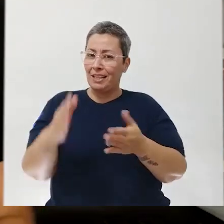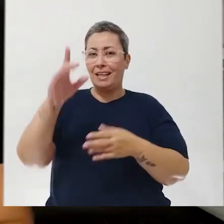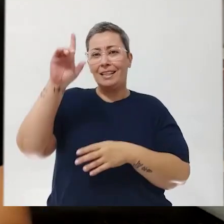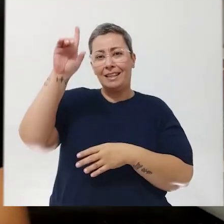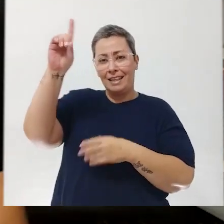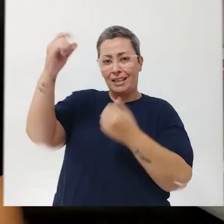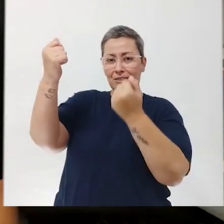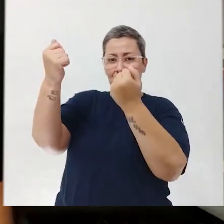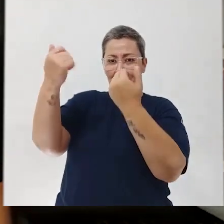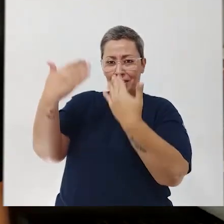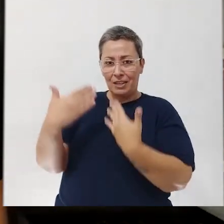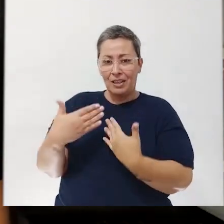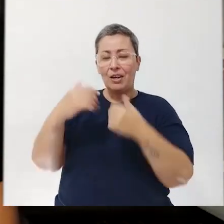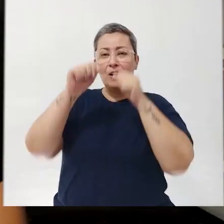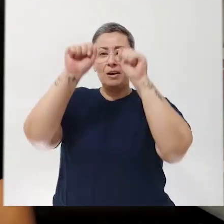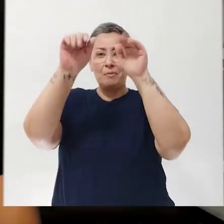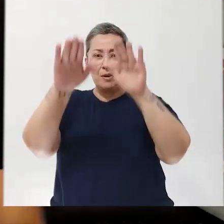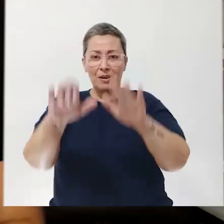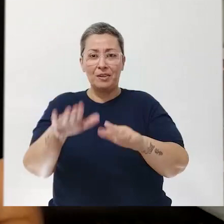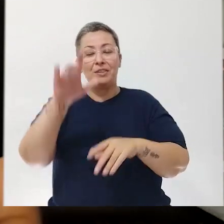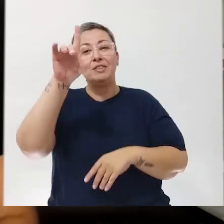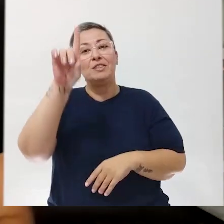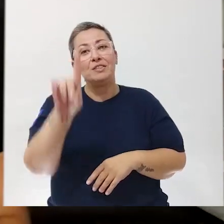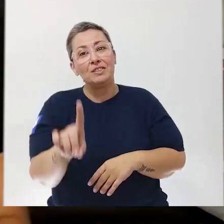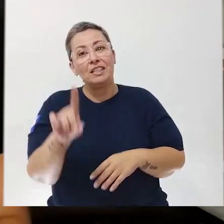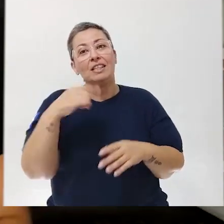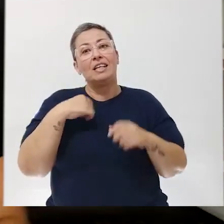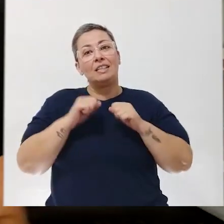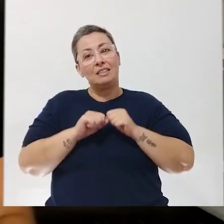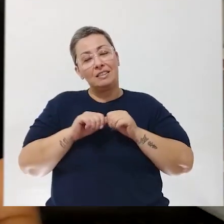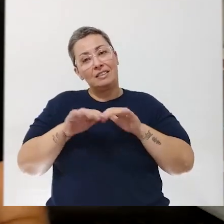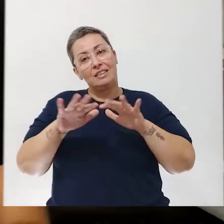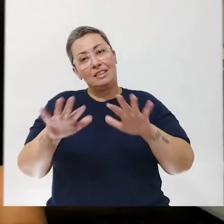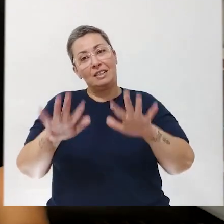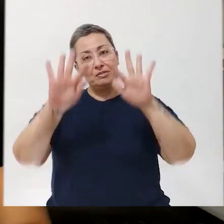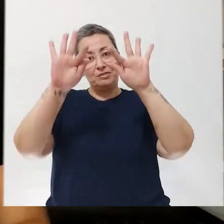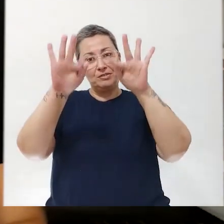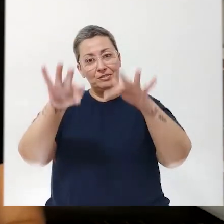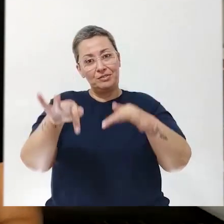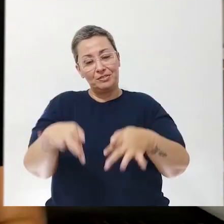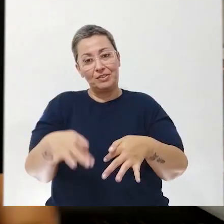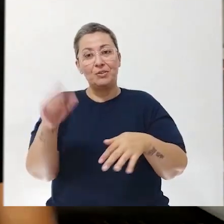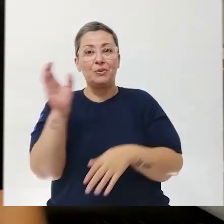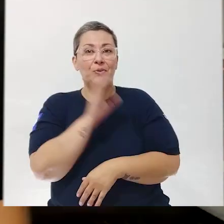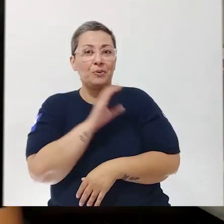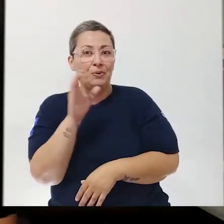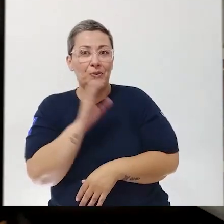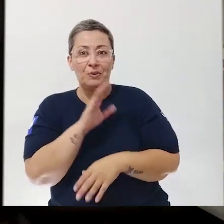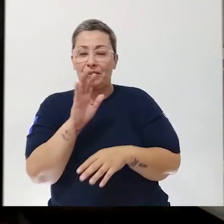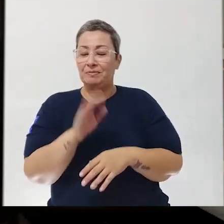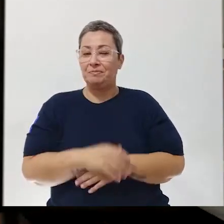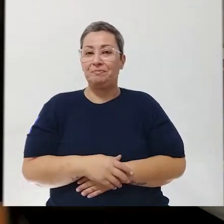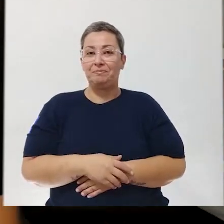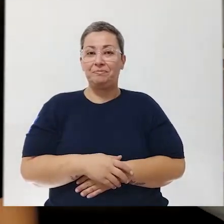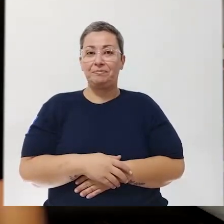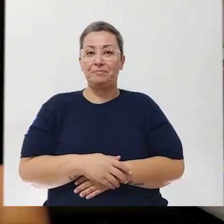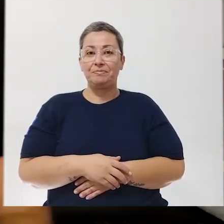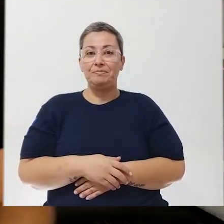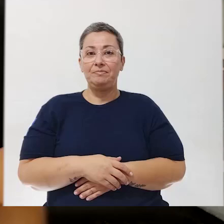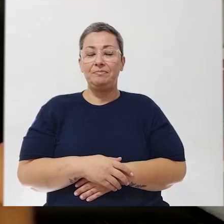Que Deus abençoe o seu dia e que essa pandemia passe logo, logo